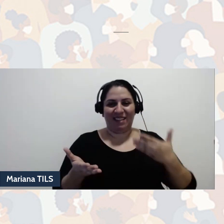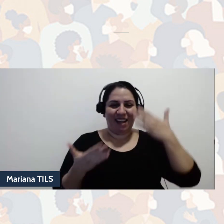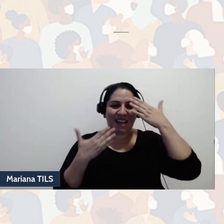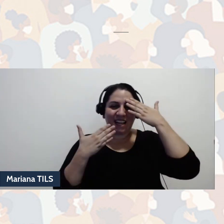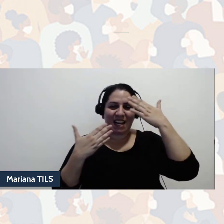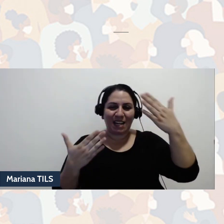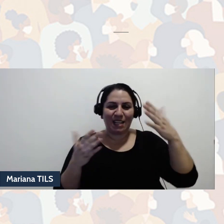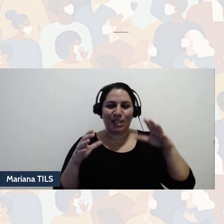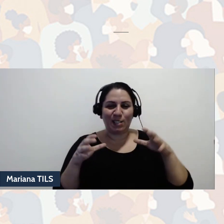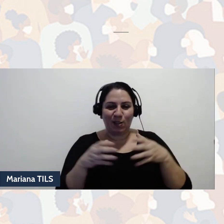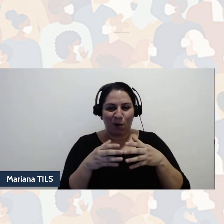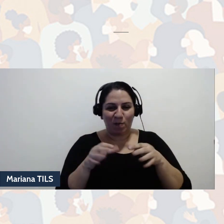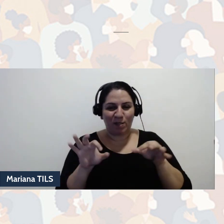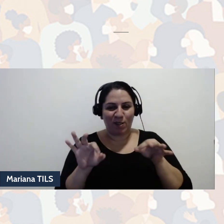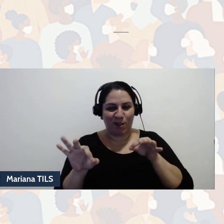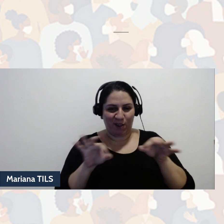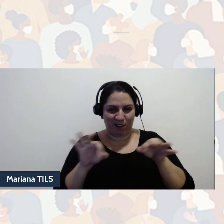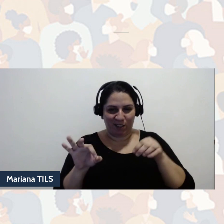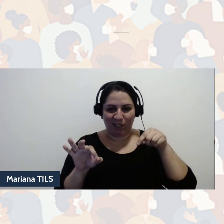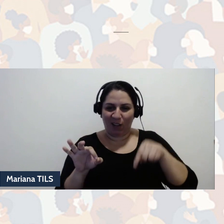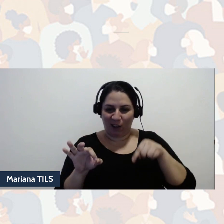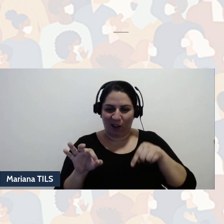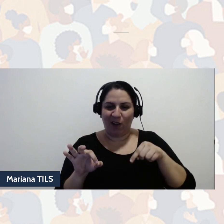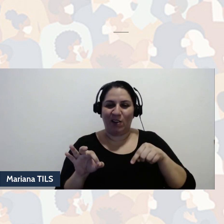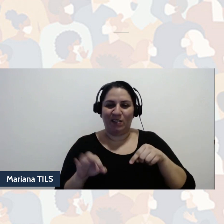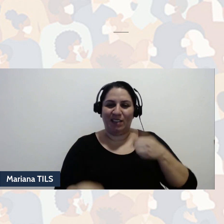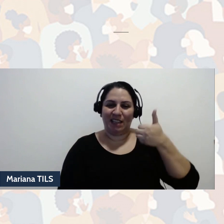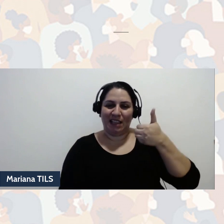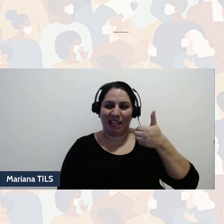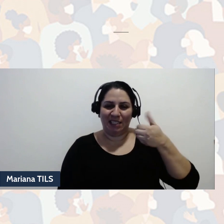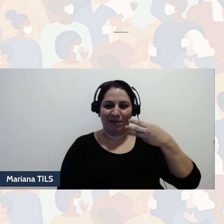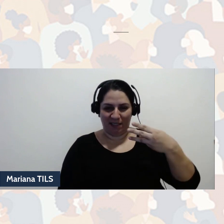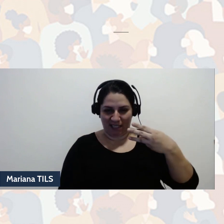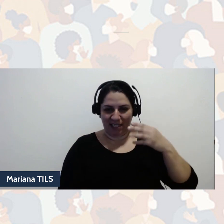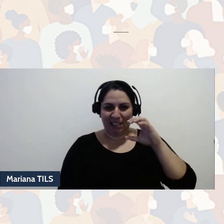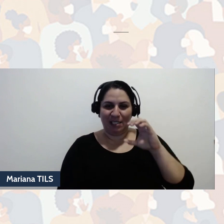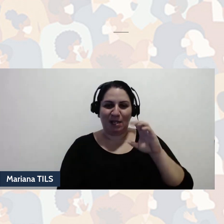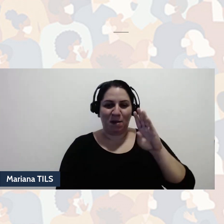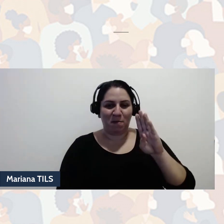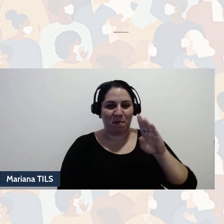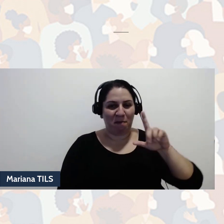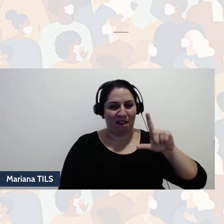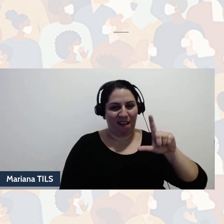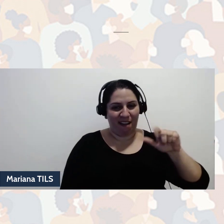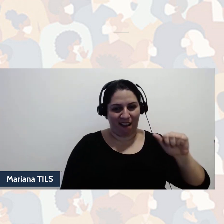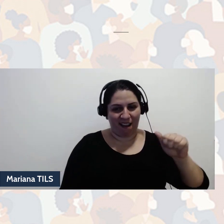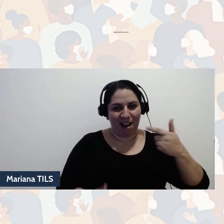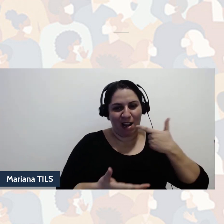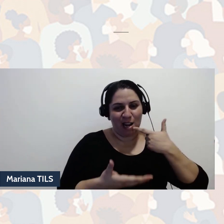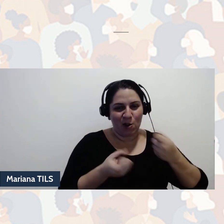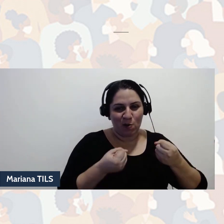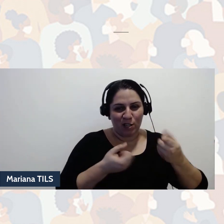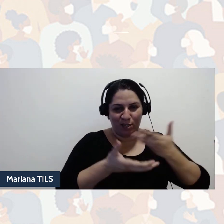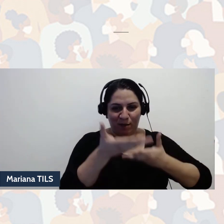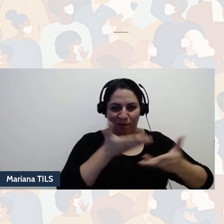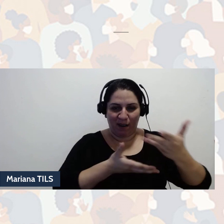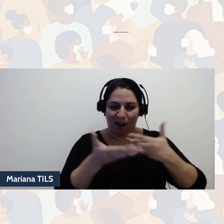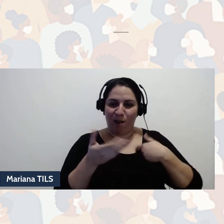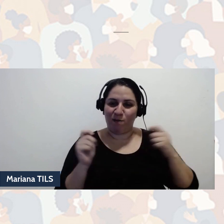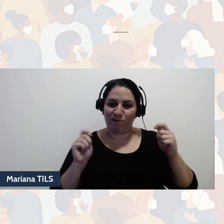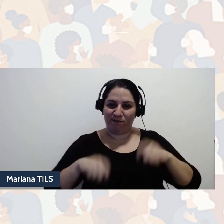à comissão organizadora do 13º CBLA para que eu pudesse mediar essa mesa.